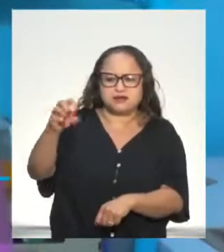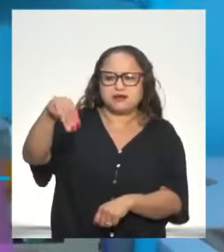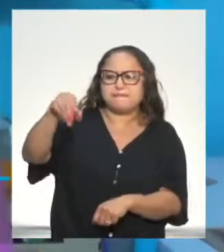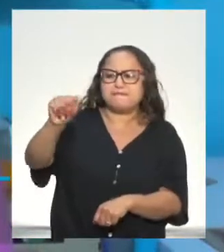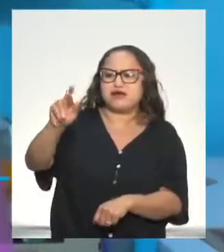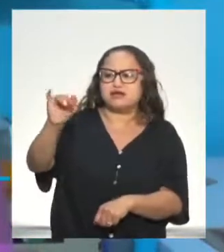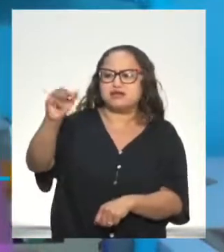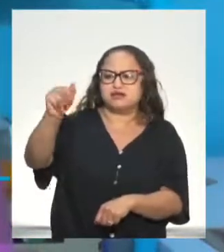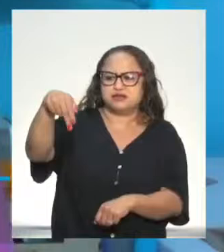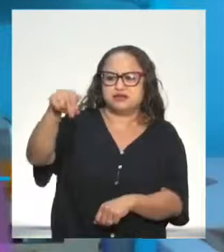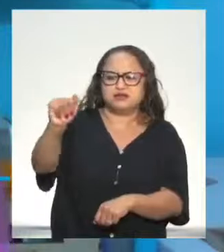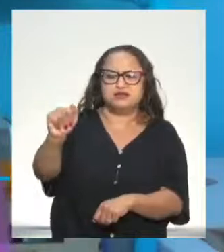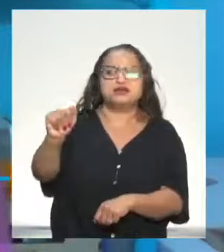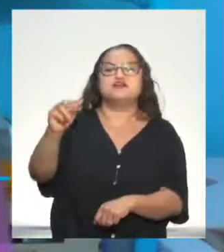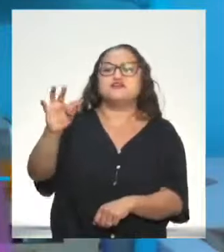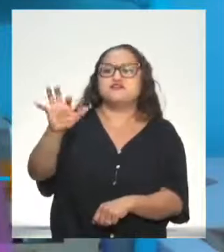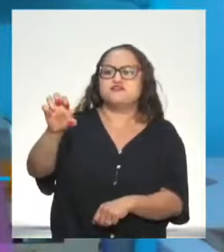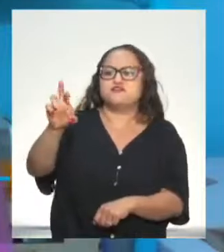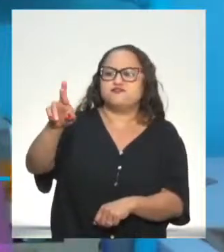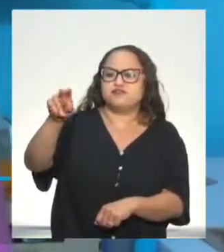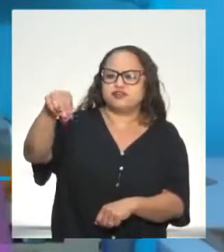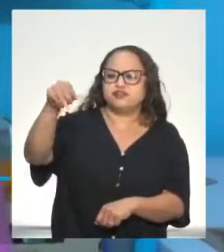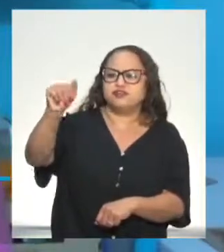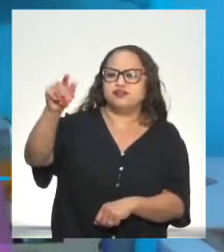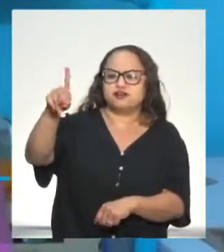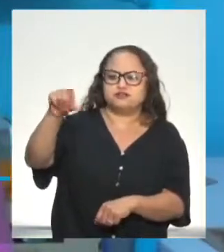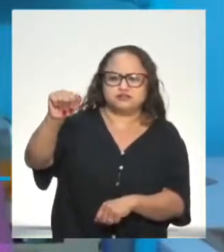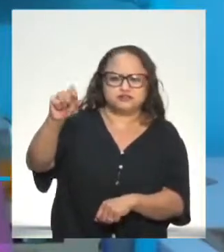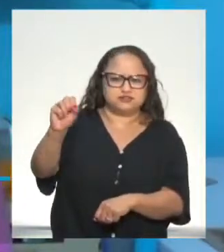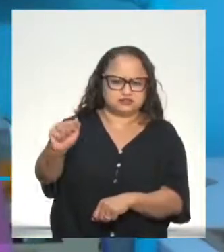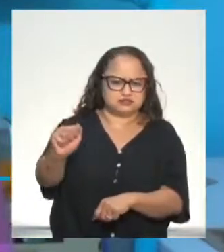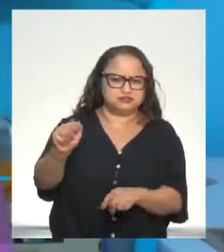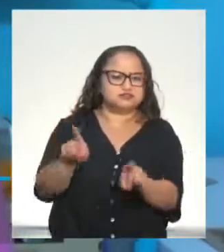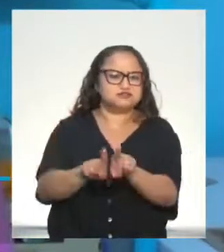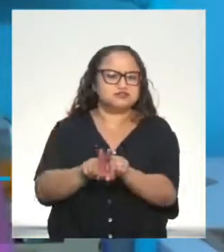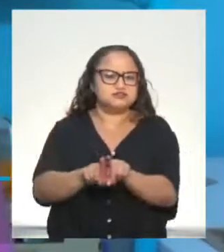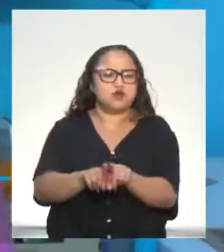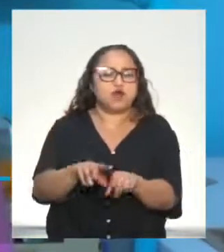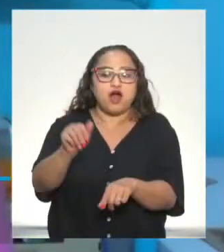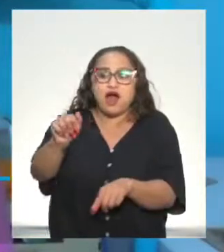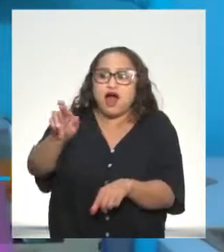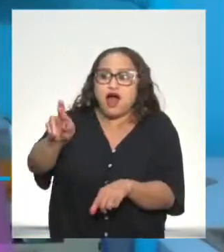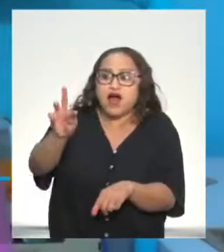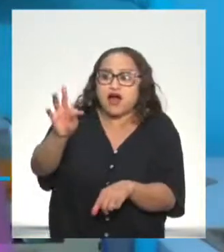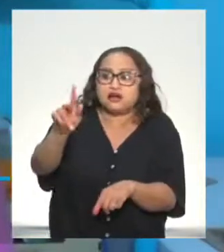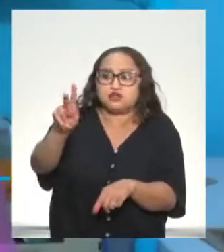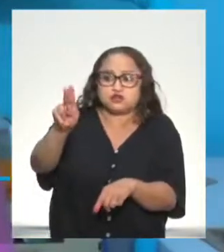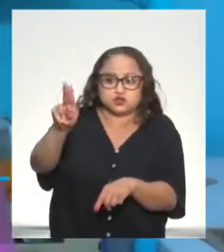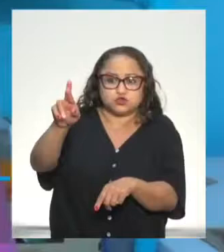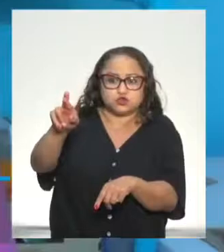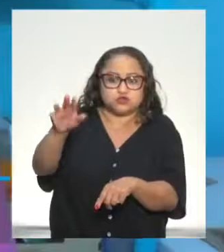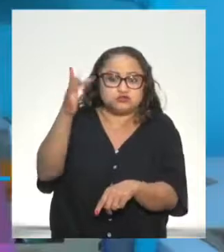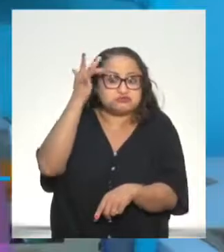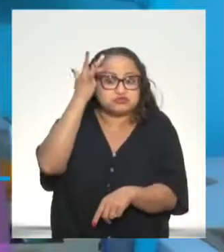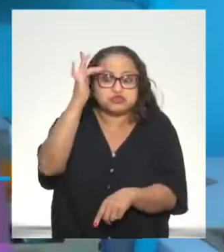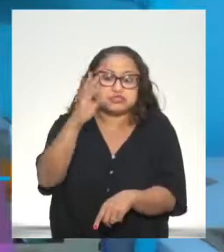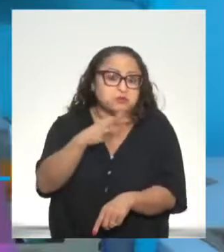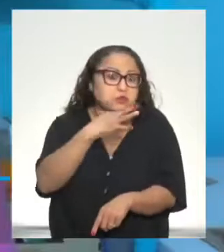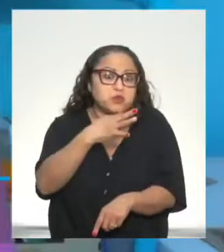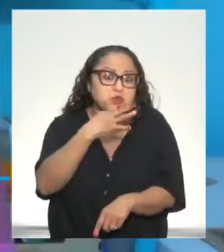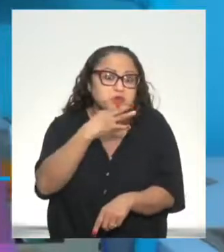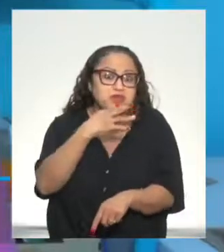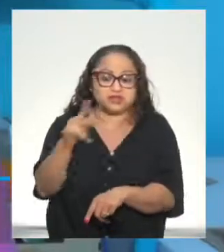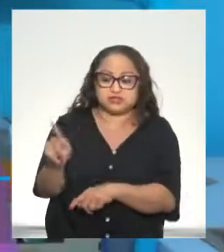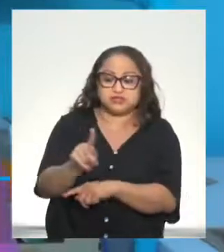a aula. O Arthur, ele diz que não conhece nenhum tipo de software de impressão 3D, mas ele já viu algumas peças. E a Camila,